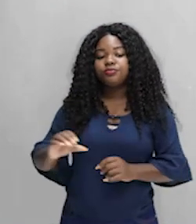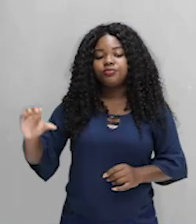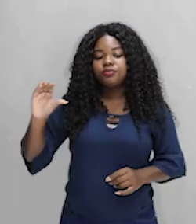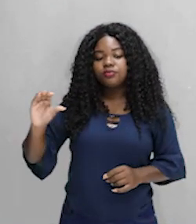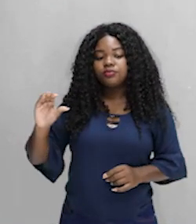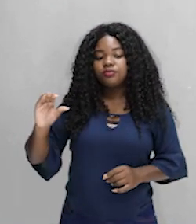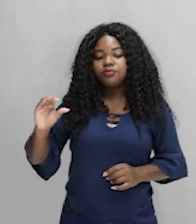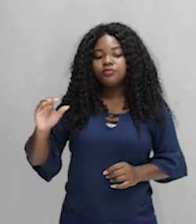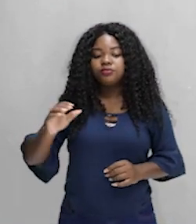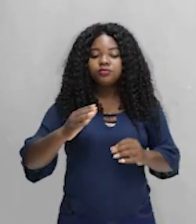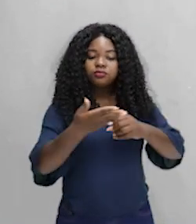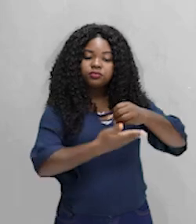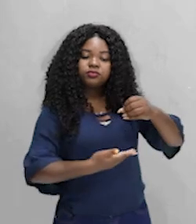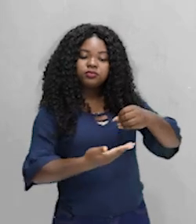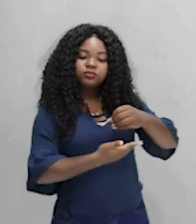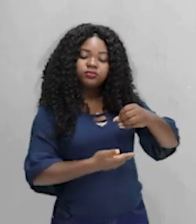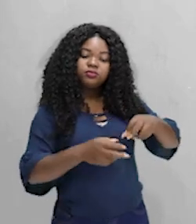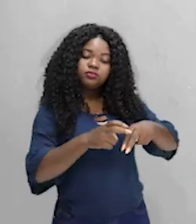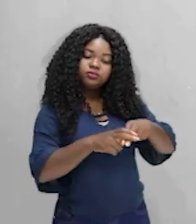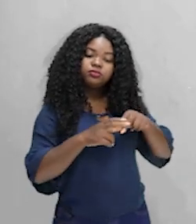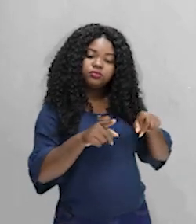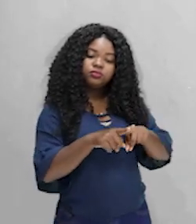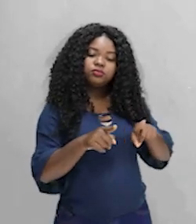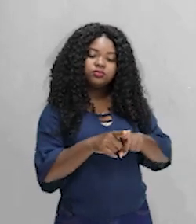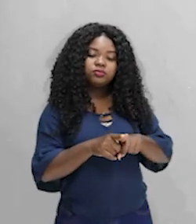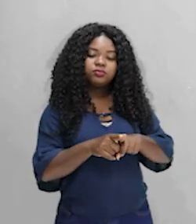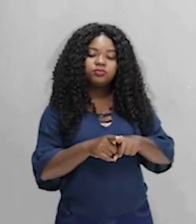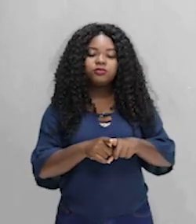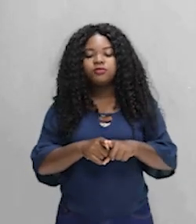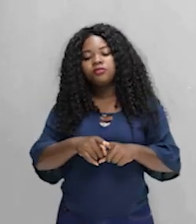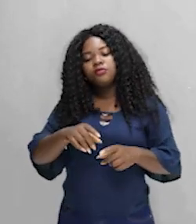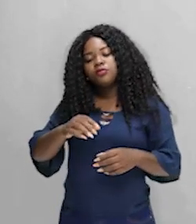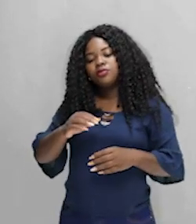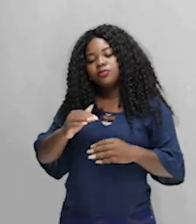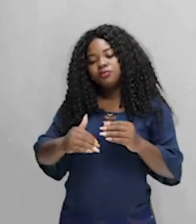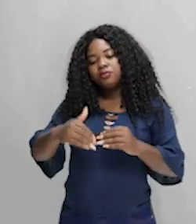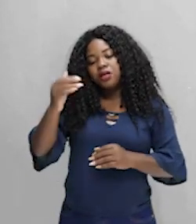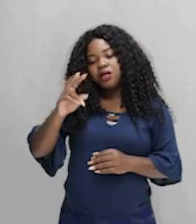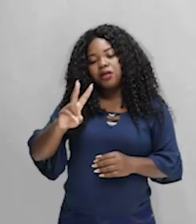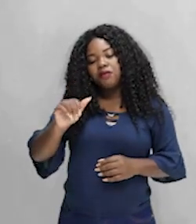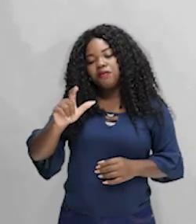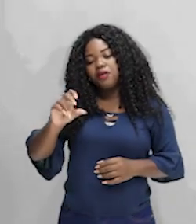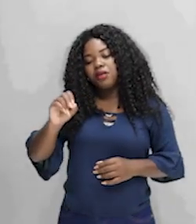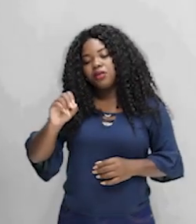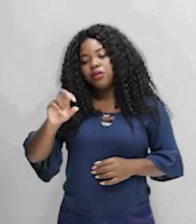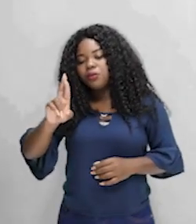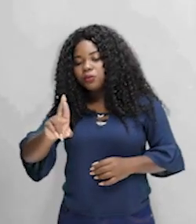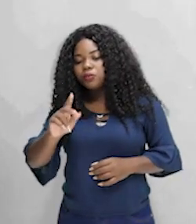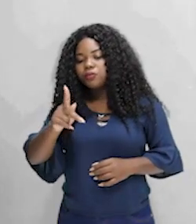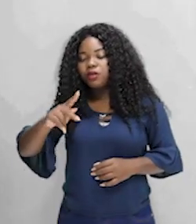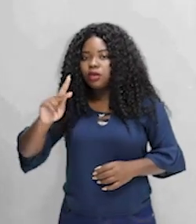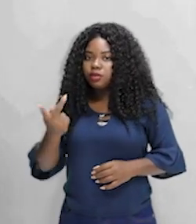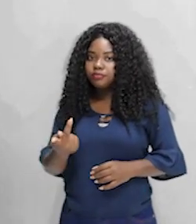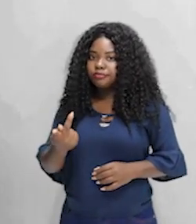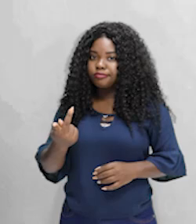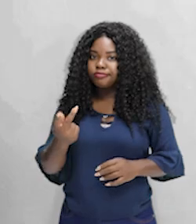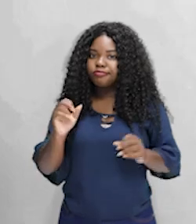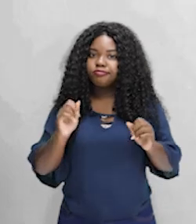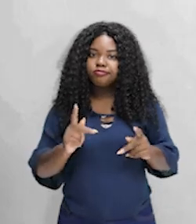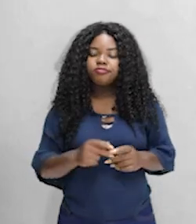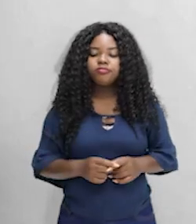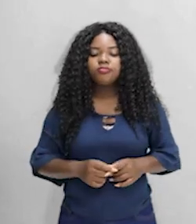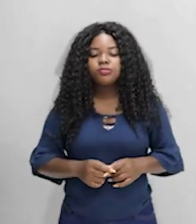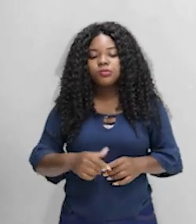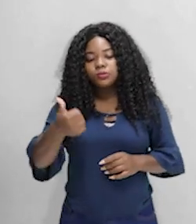mais básicos e, portanto, com valores maiores de pH. Tudo bem?